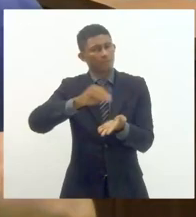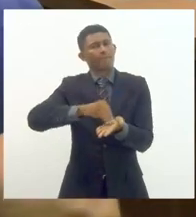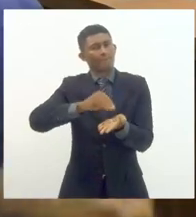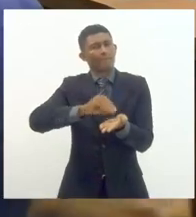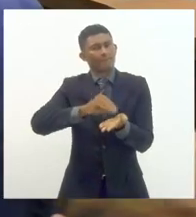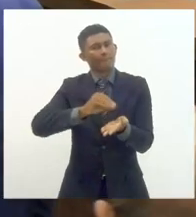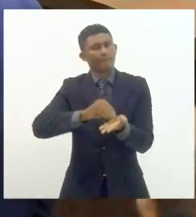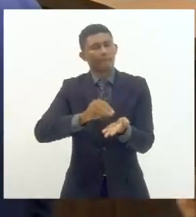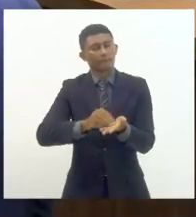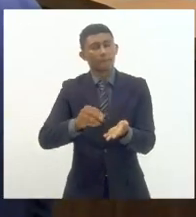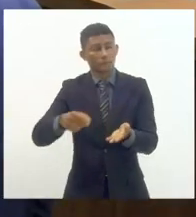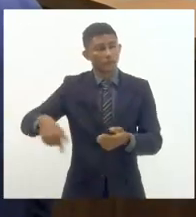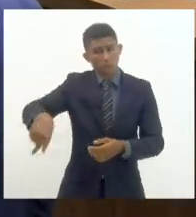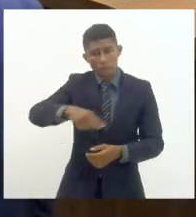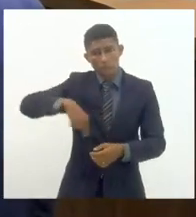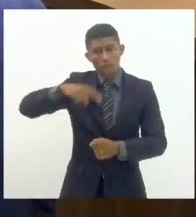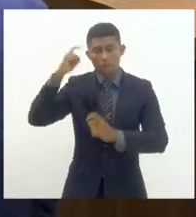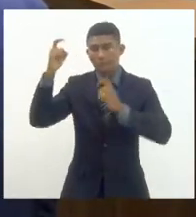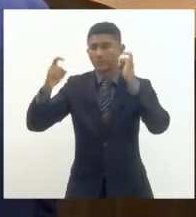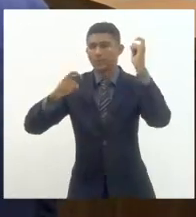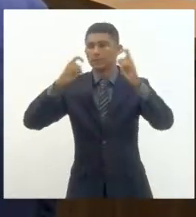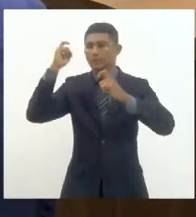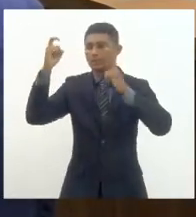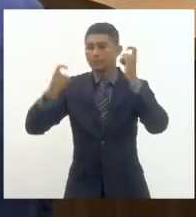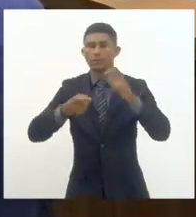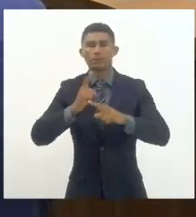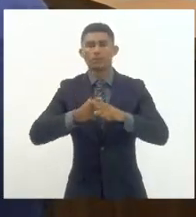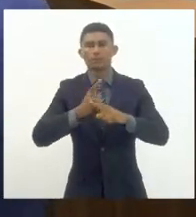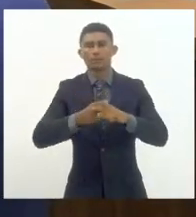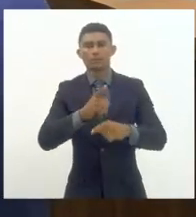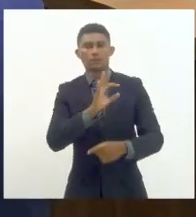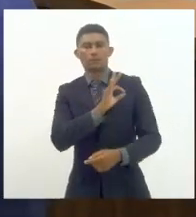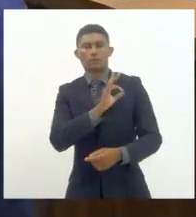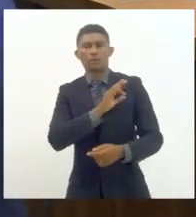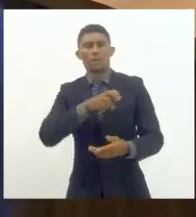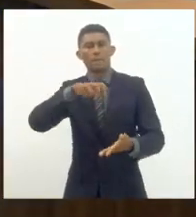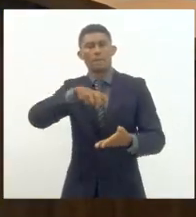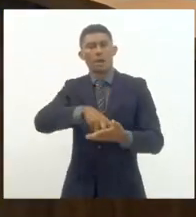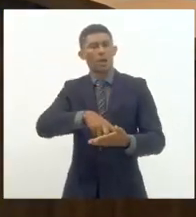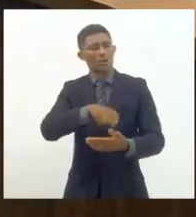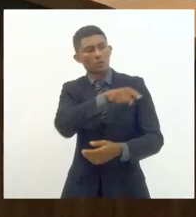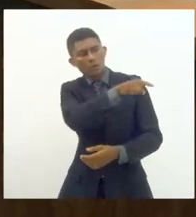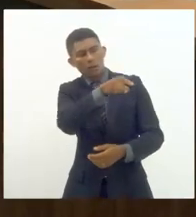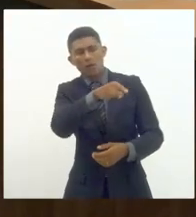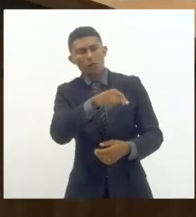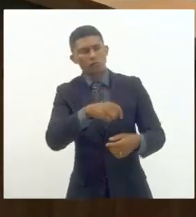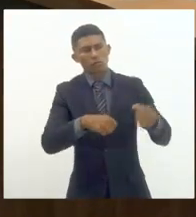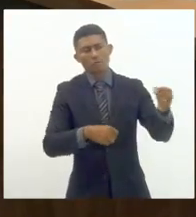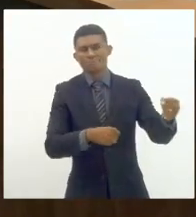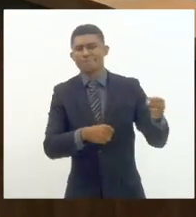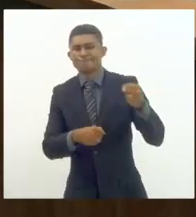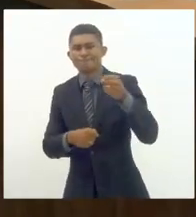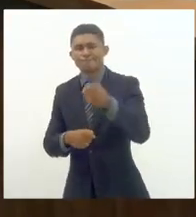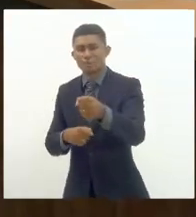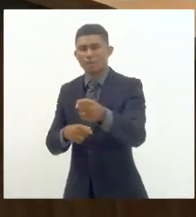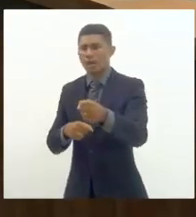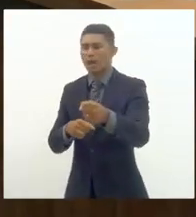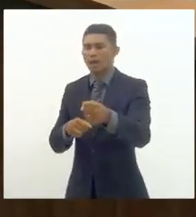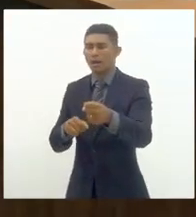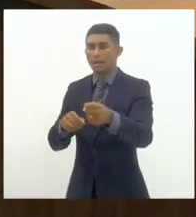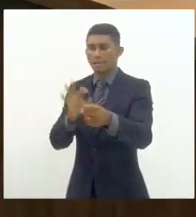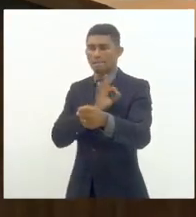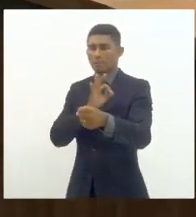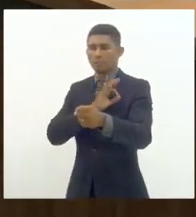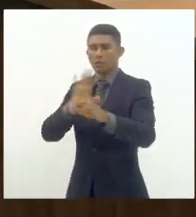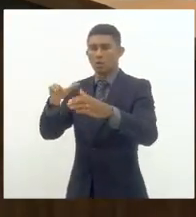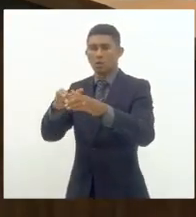parece preocupante, senhor presidente, que policiais penais possam ser utilizados para fazer operações policiais.